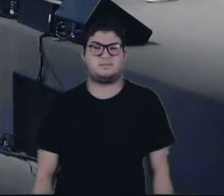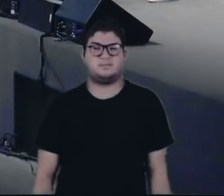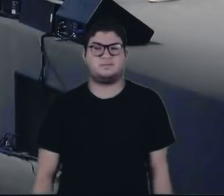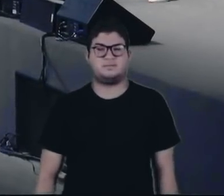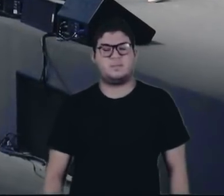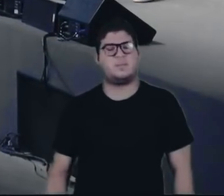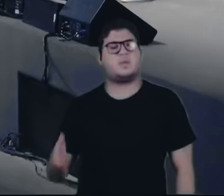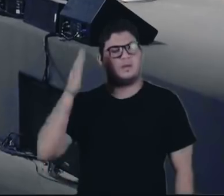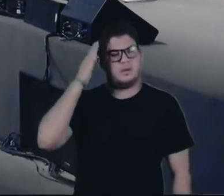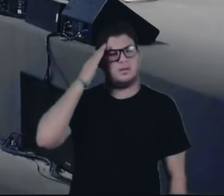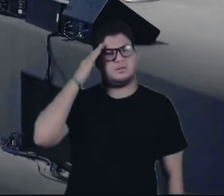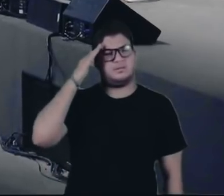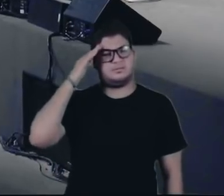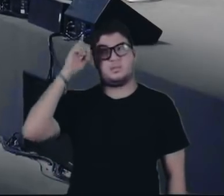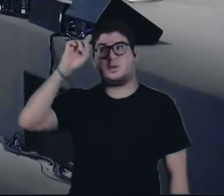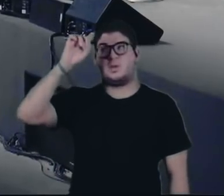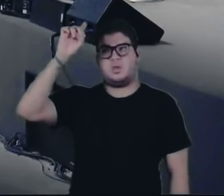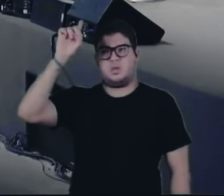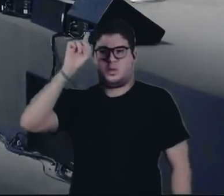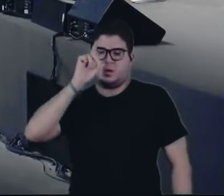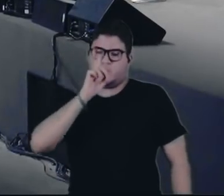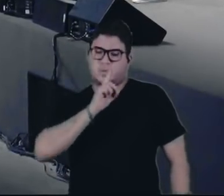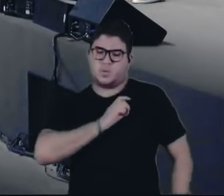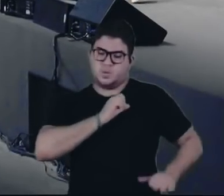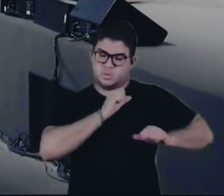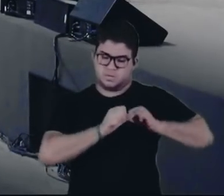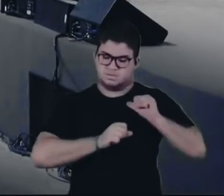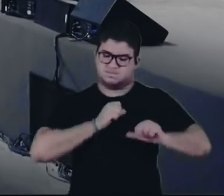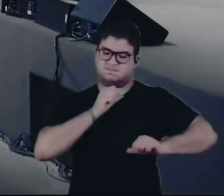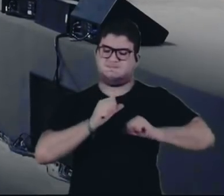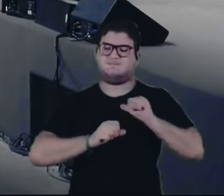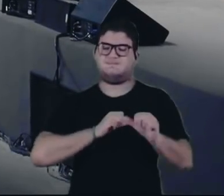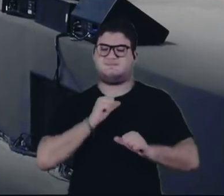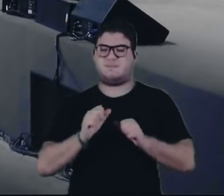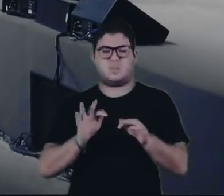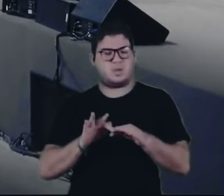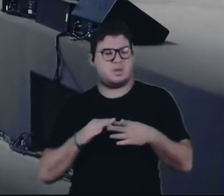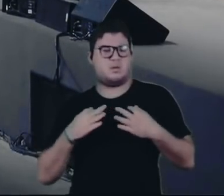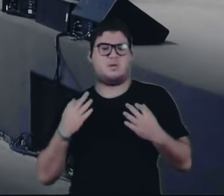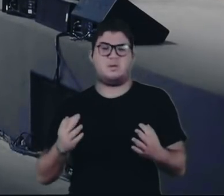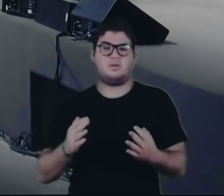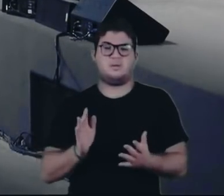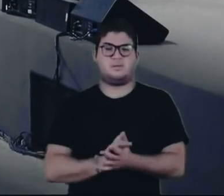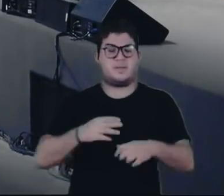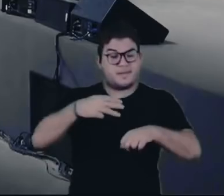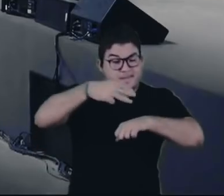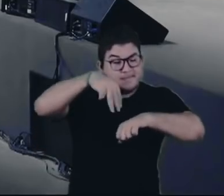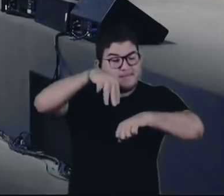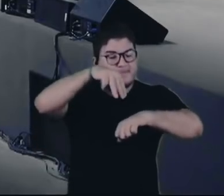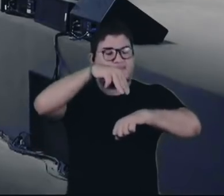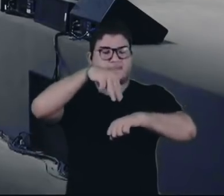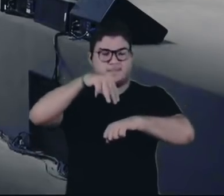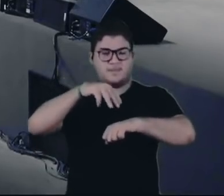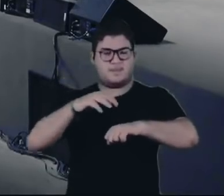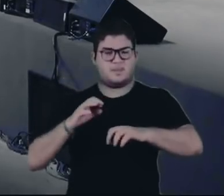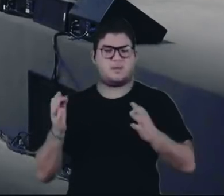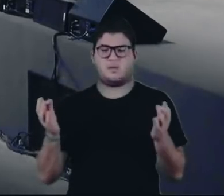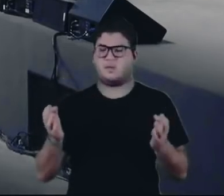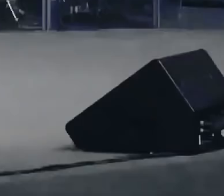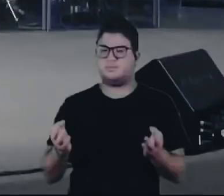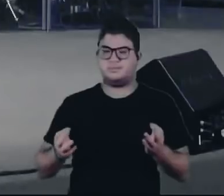E obviamente Deus molda cada pessoa de uma maneira singular para um ministério específico.